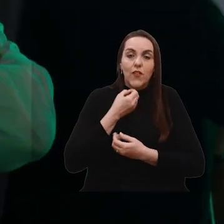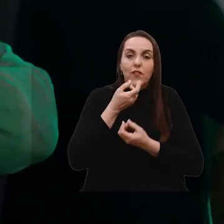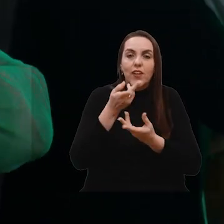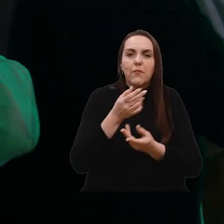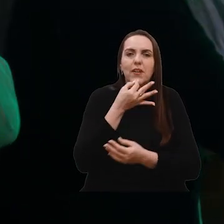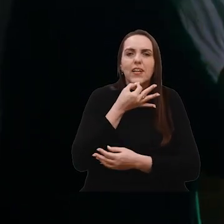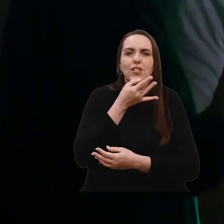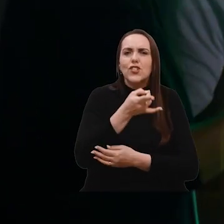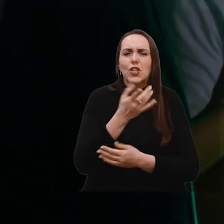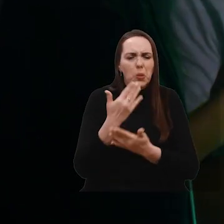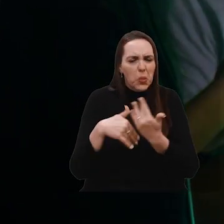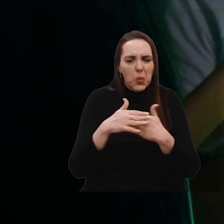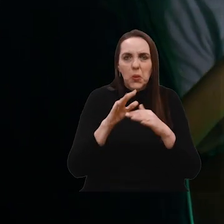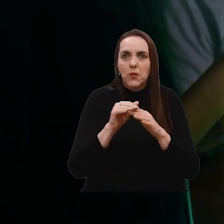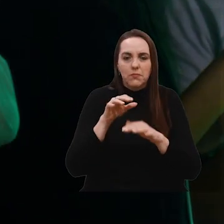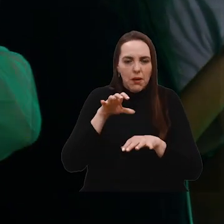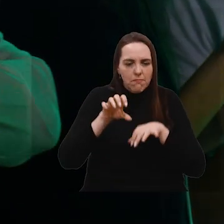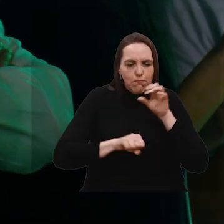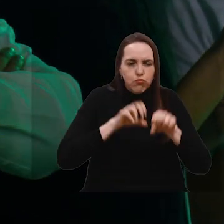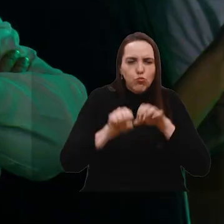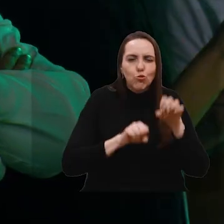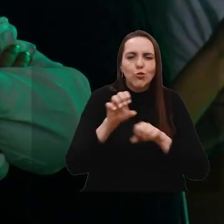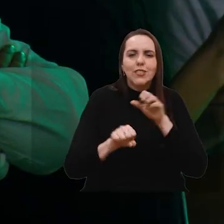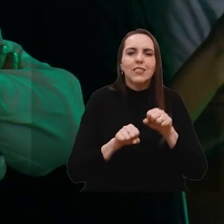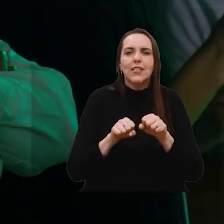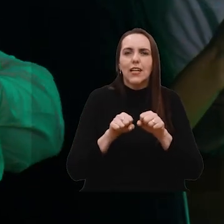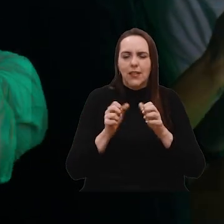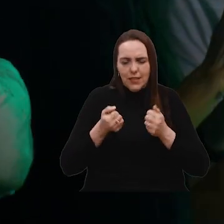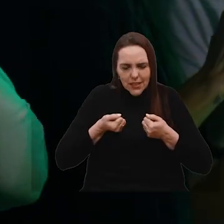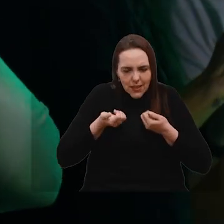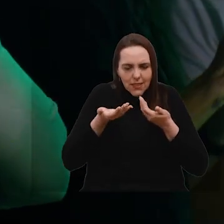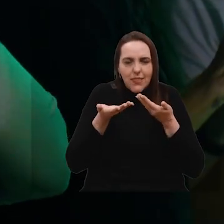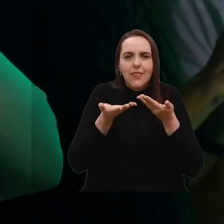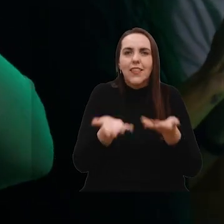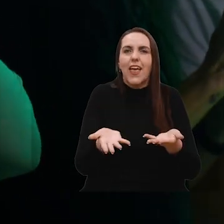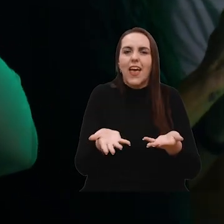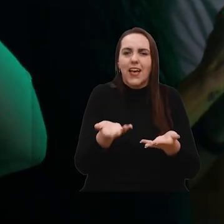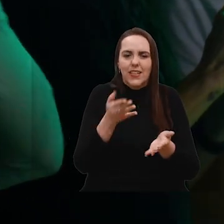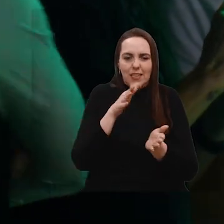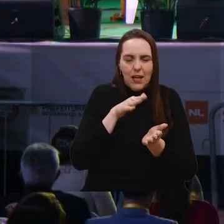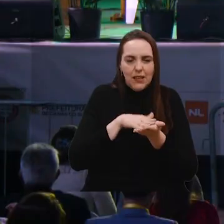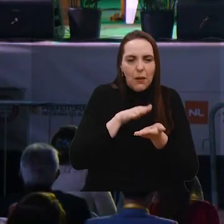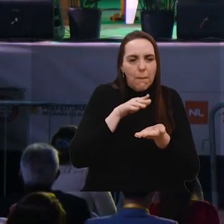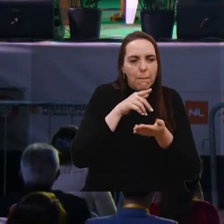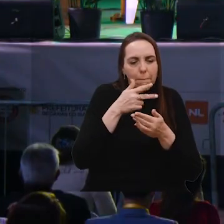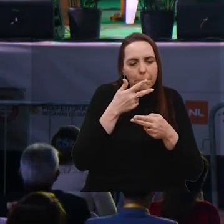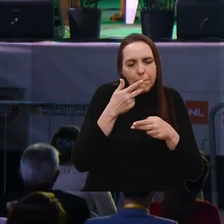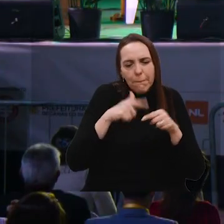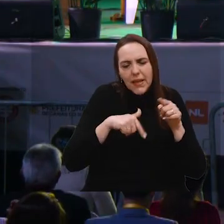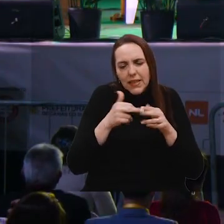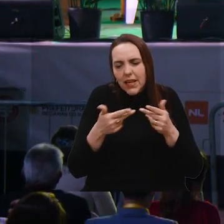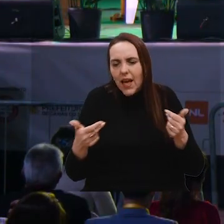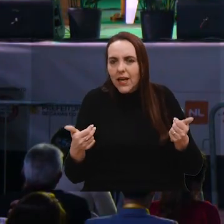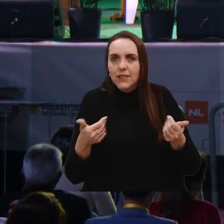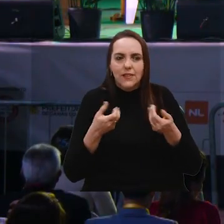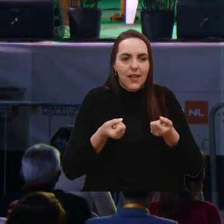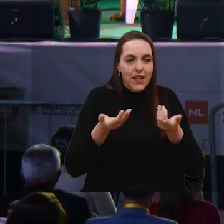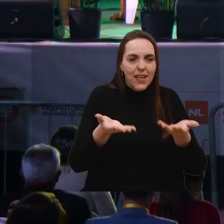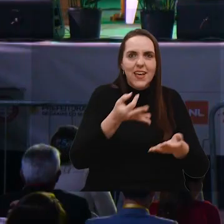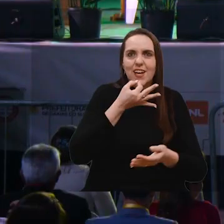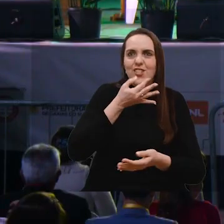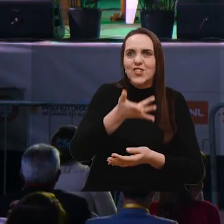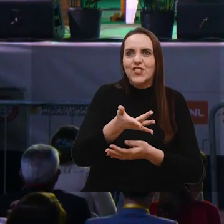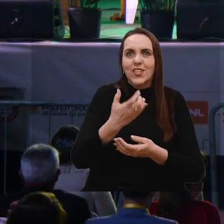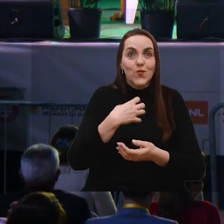coração, de eu dizer para Caxias do Sul, com toda essa minha busca, toda essa entrega que a gente faz de material para Caxias